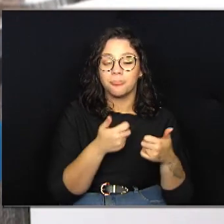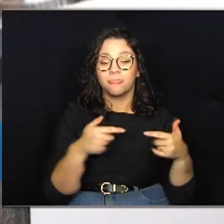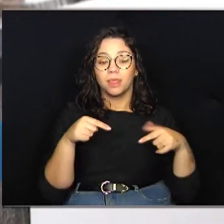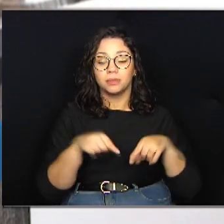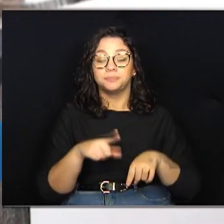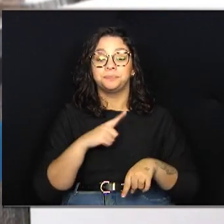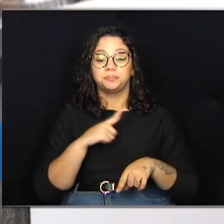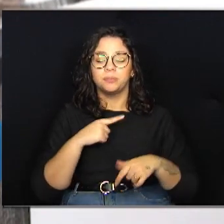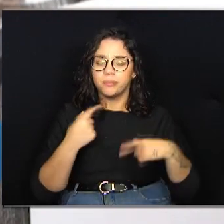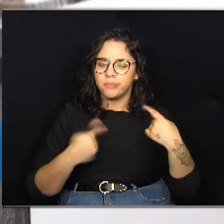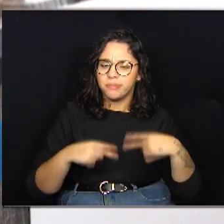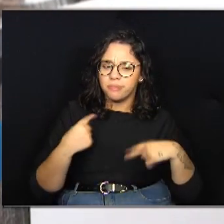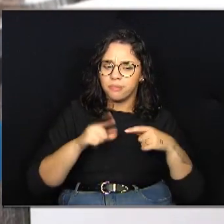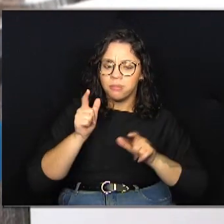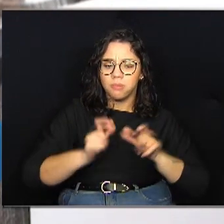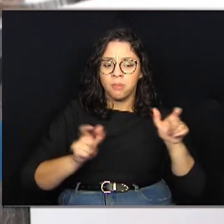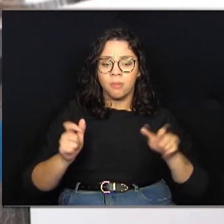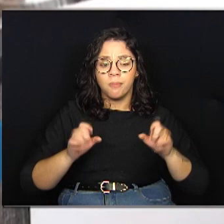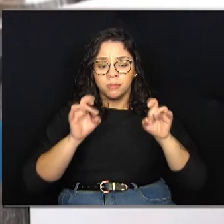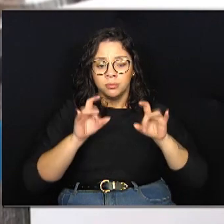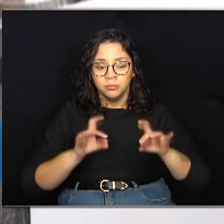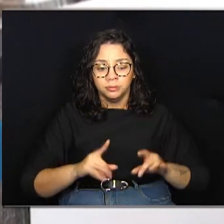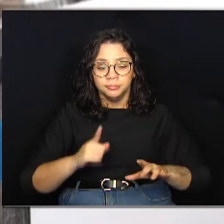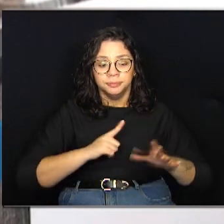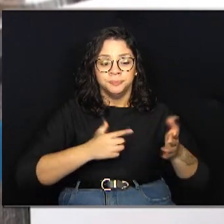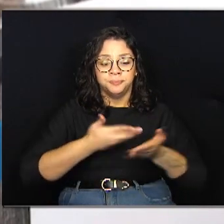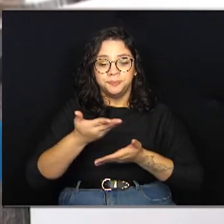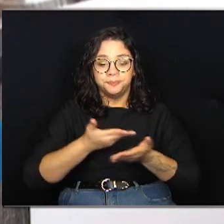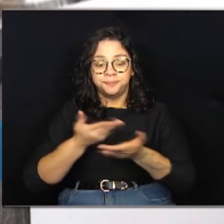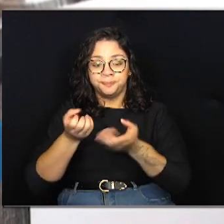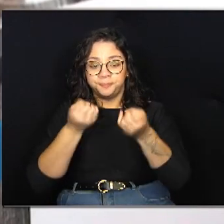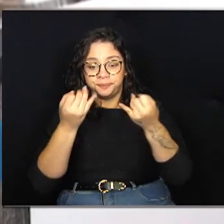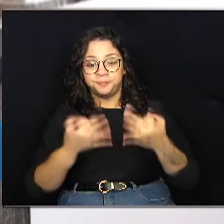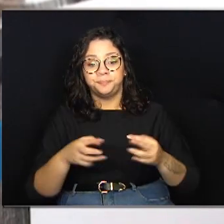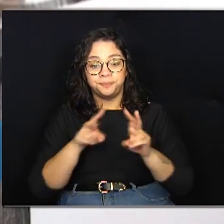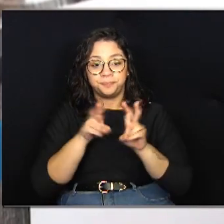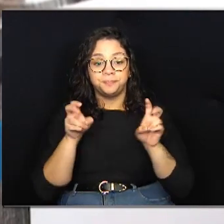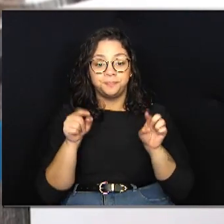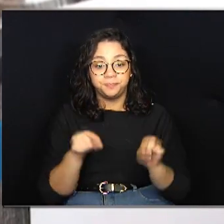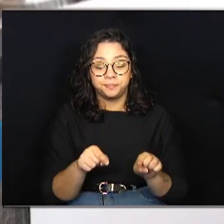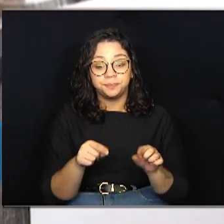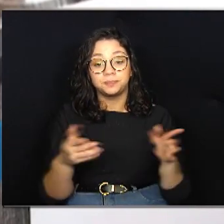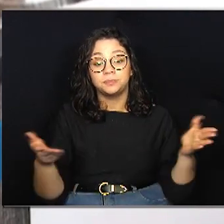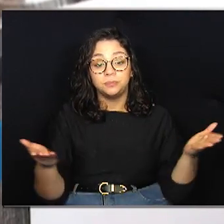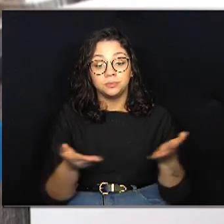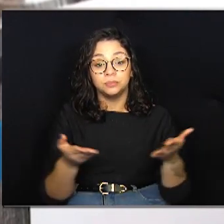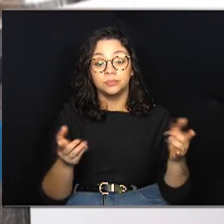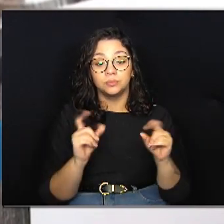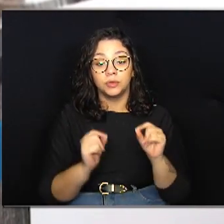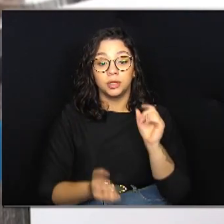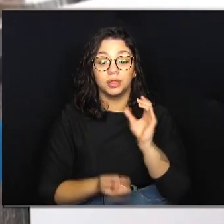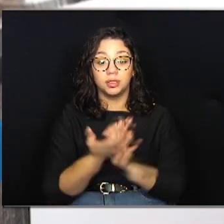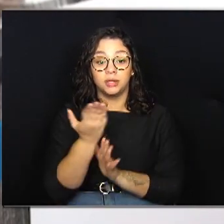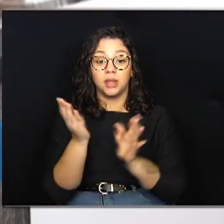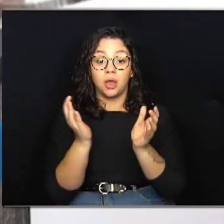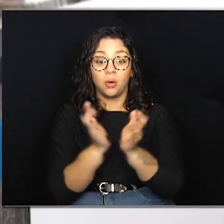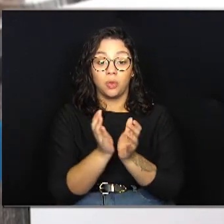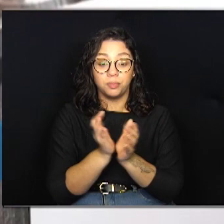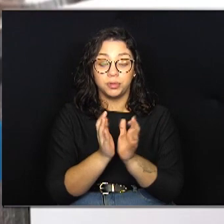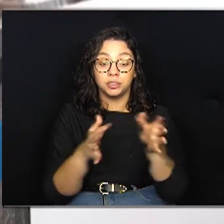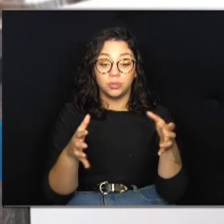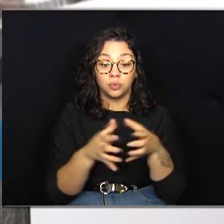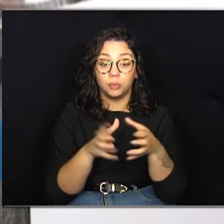ouvimos especialistas que dialogaram sobre isso, e aí a gente vai tirar agora uma comissão, um grupo que